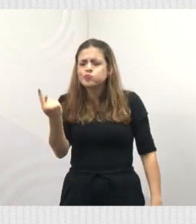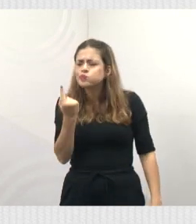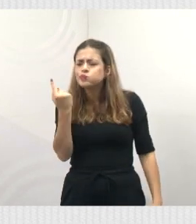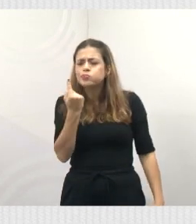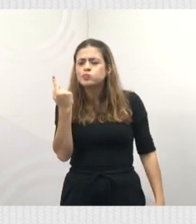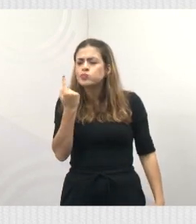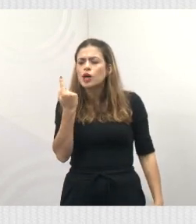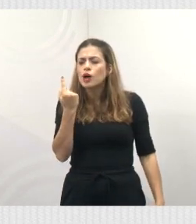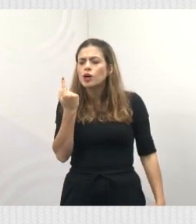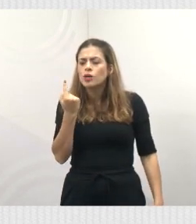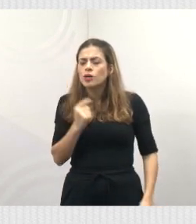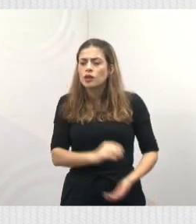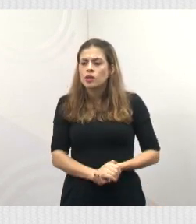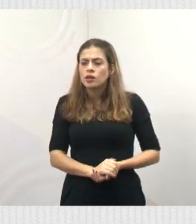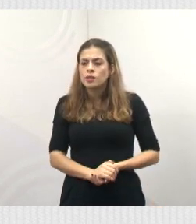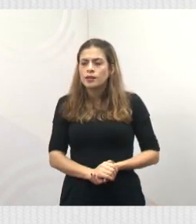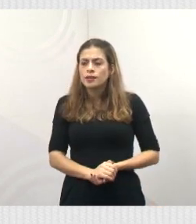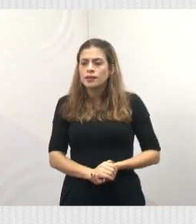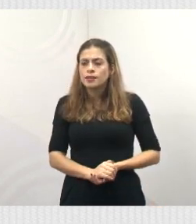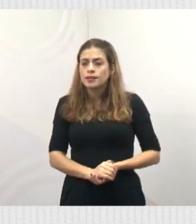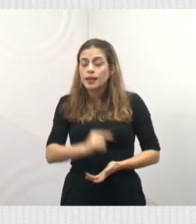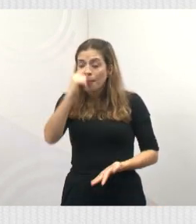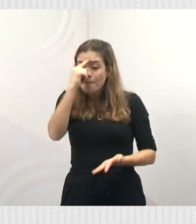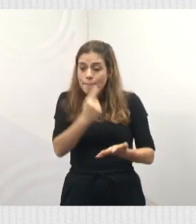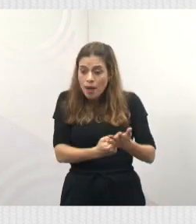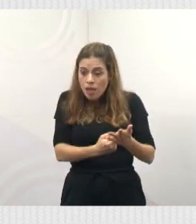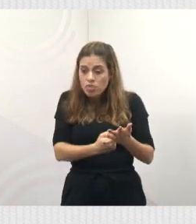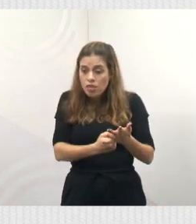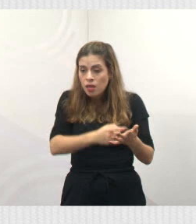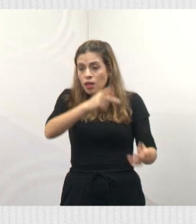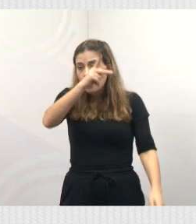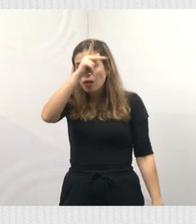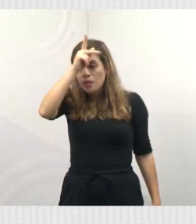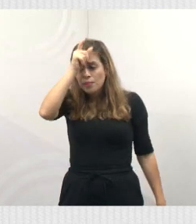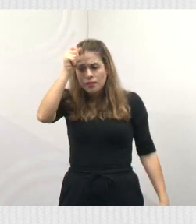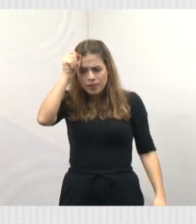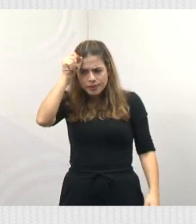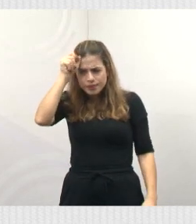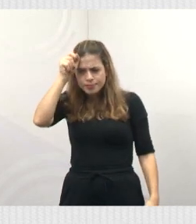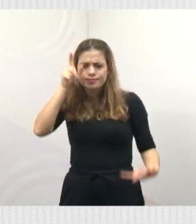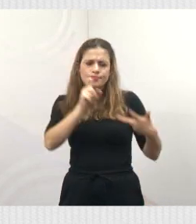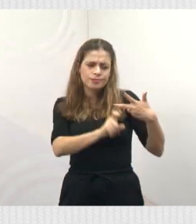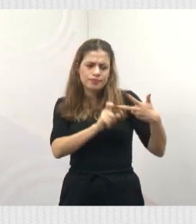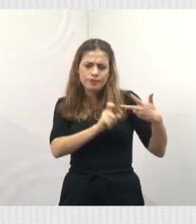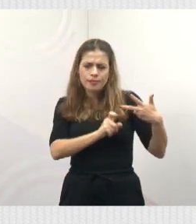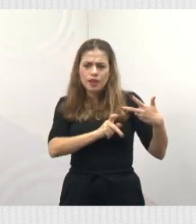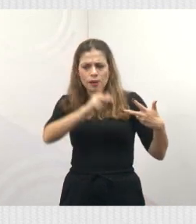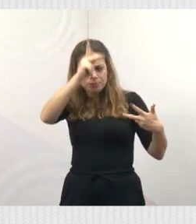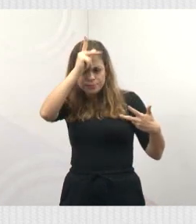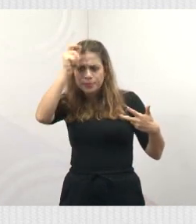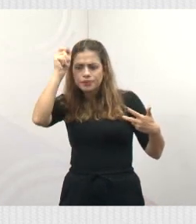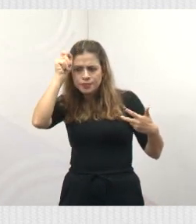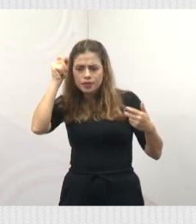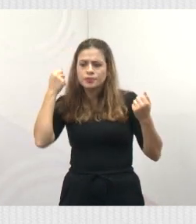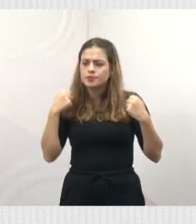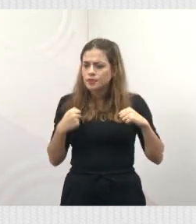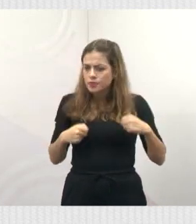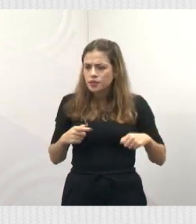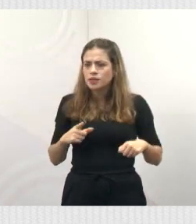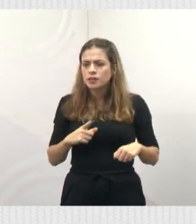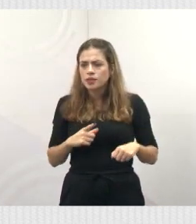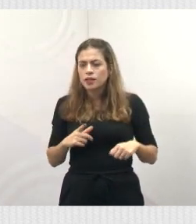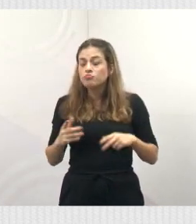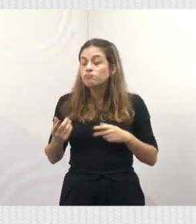exclusivo. Então, quem toma decisões no Executivo, quem toma decisões no âmbito do Poder Executivo, precisa